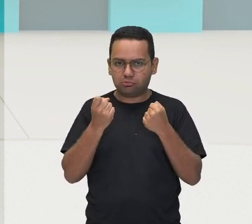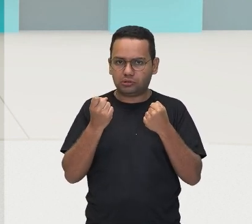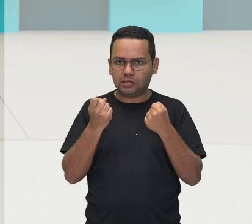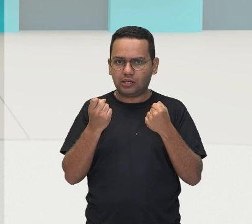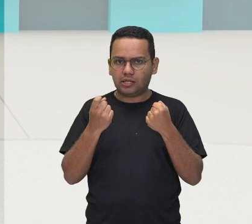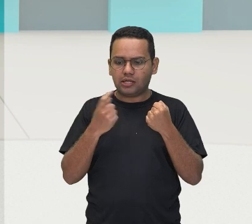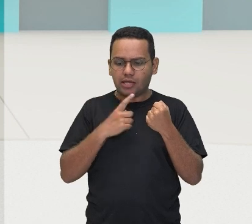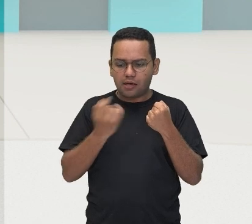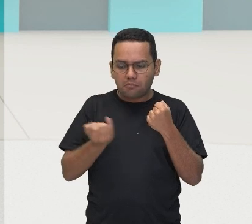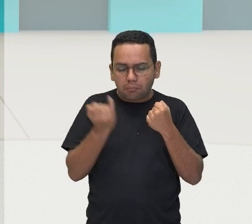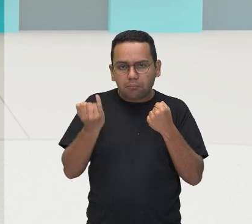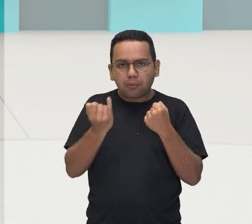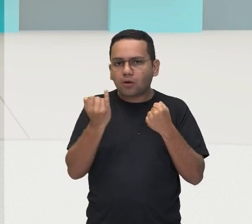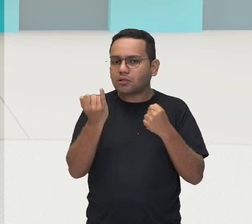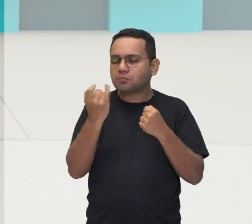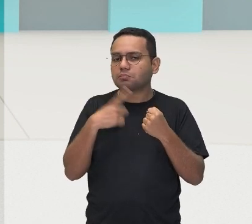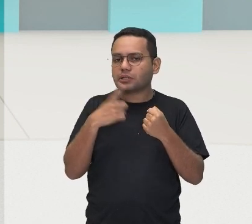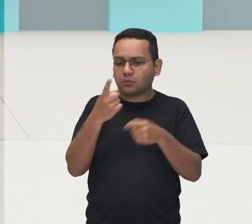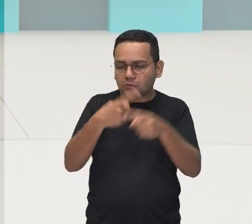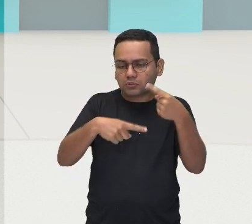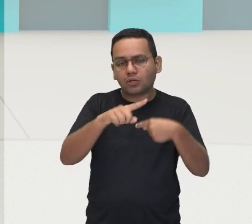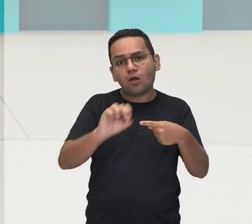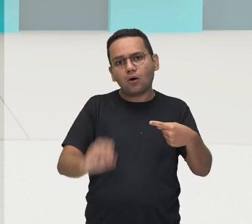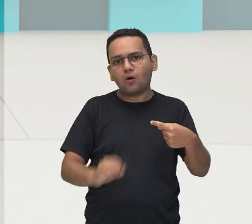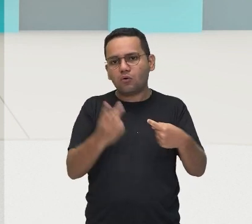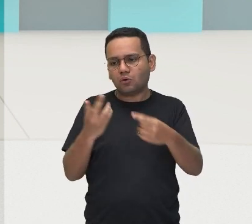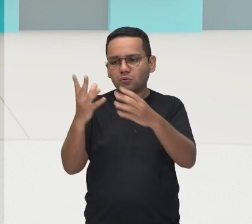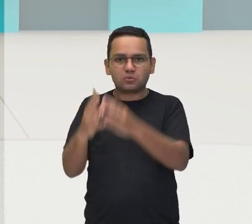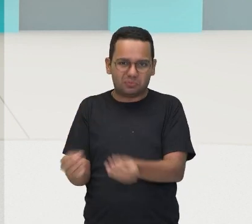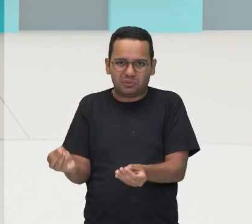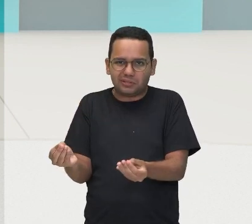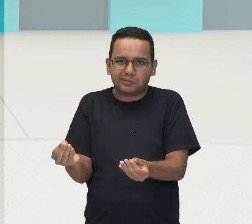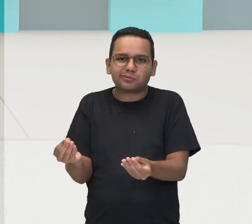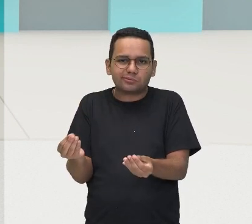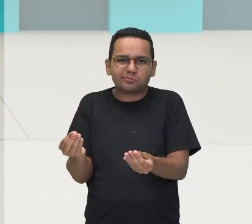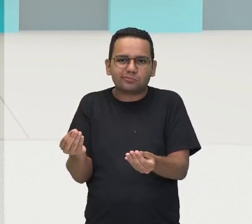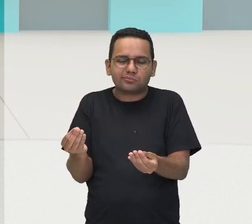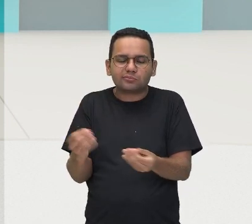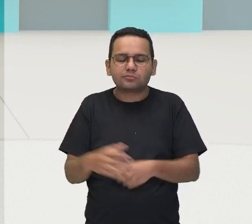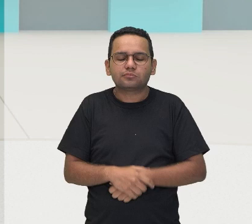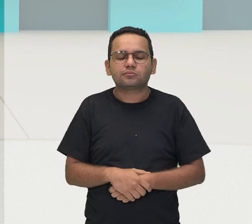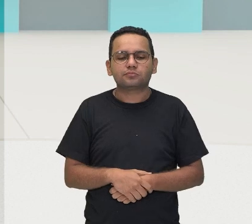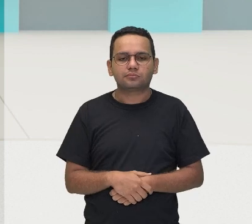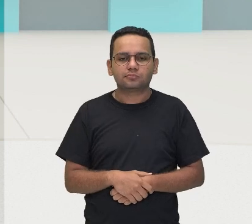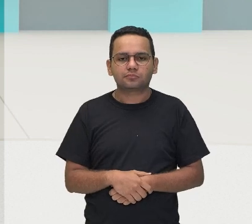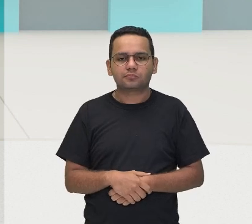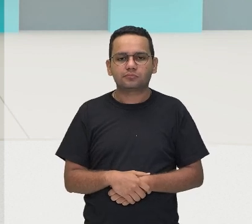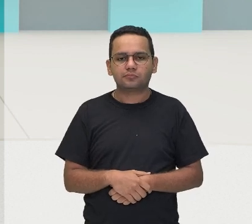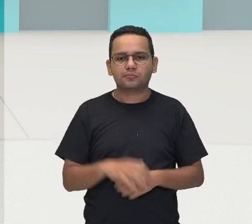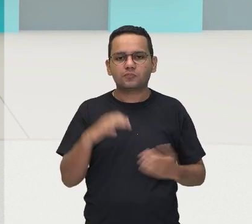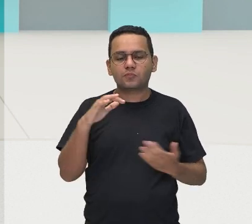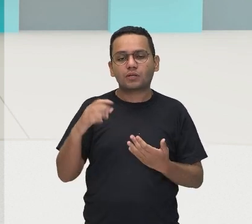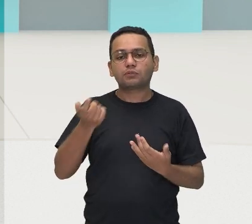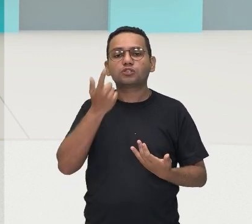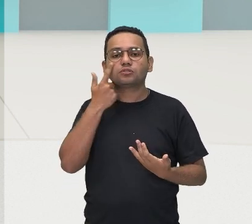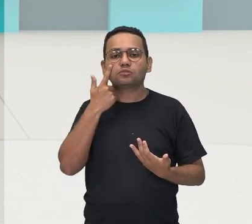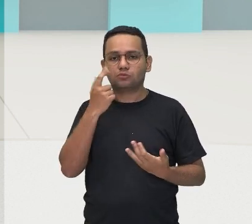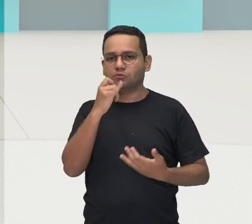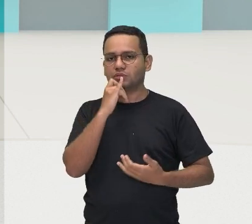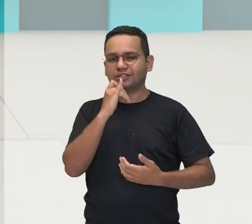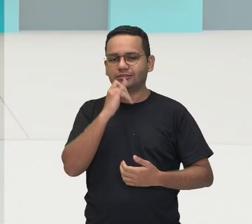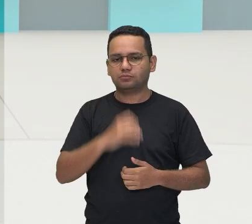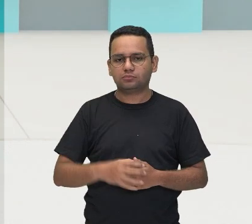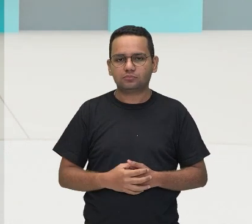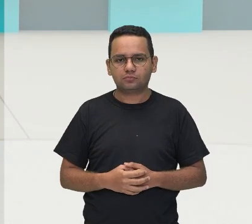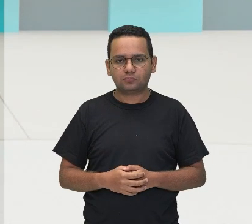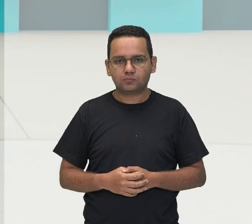ou o fracasso dessas civilizações. Bem, e trazendo aqui para vocês um exemplo de luta antiga, nós vamos citar